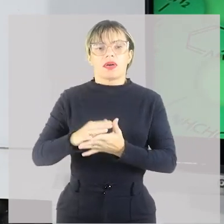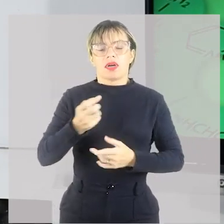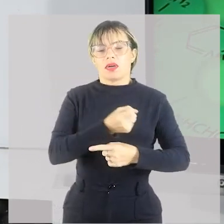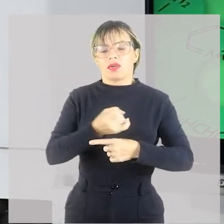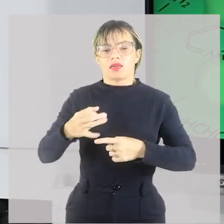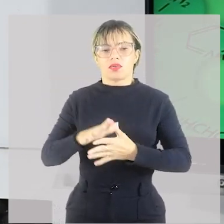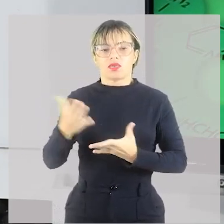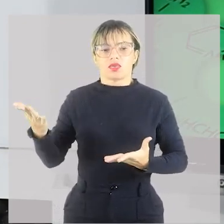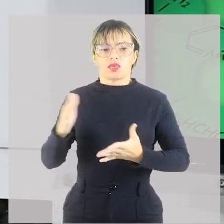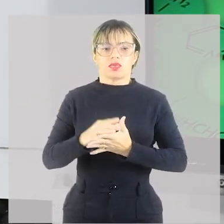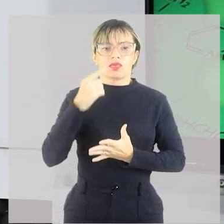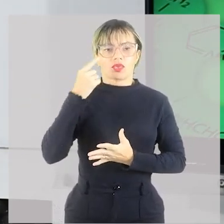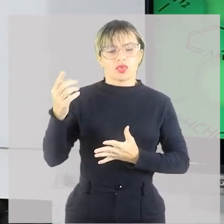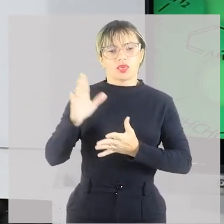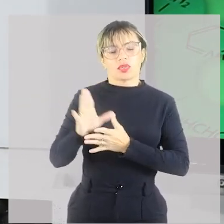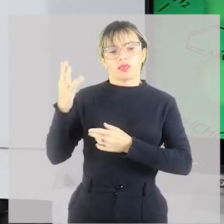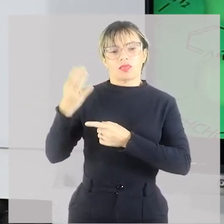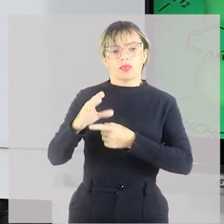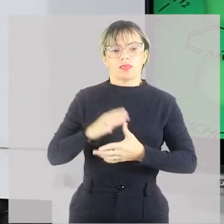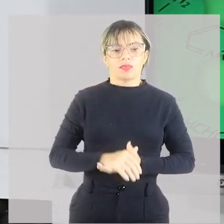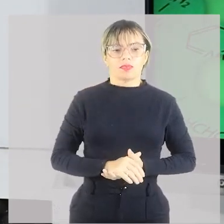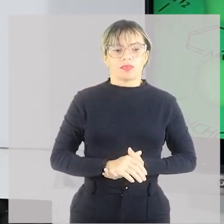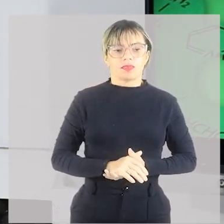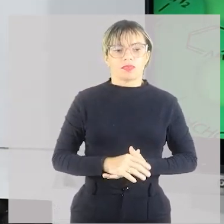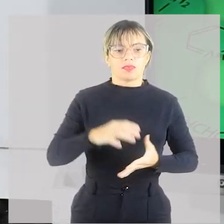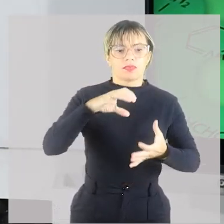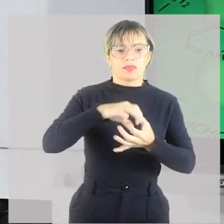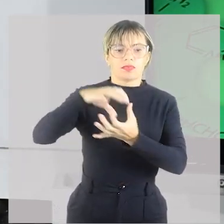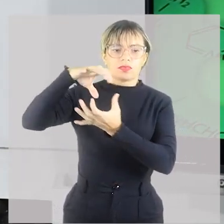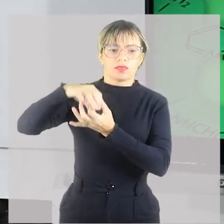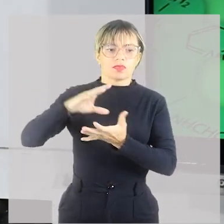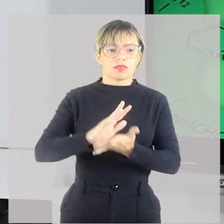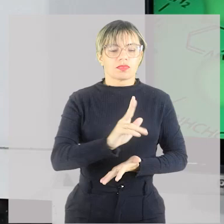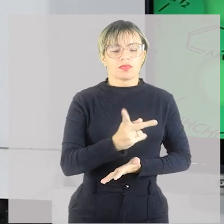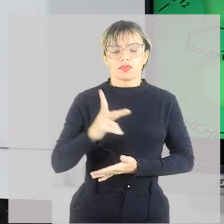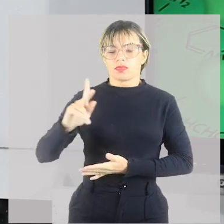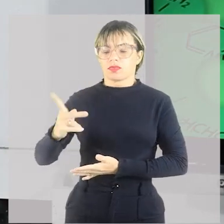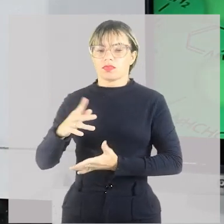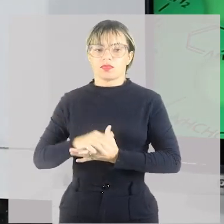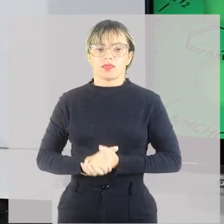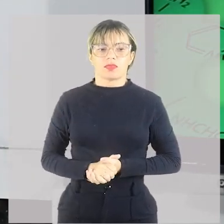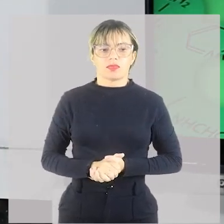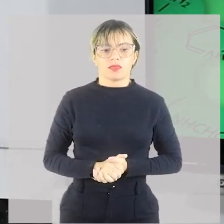hidrogênio, CH3, CH3.